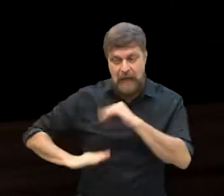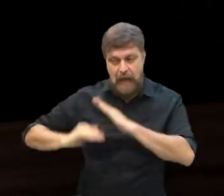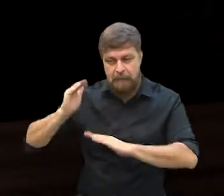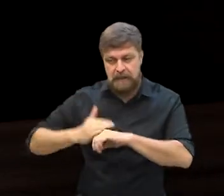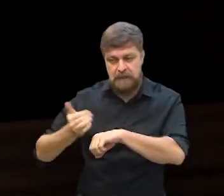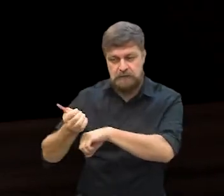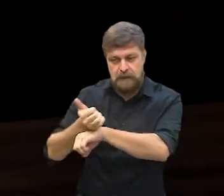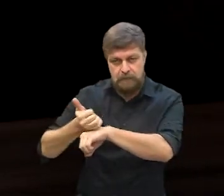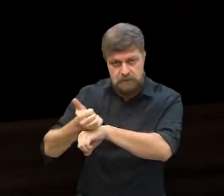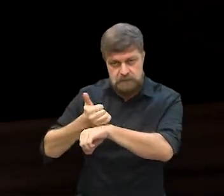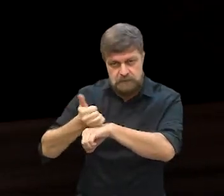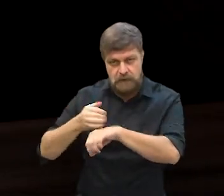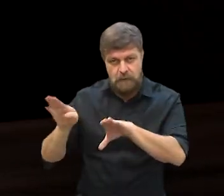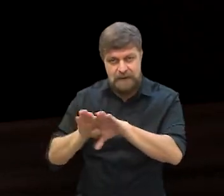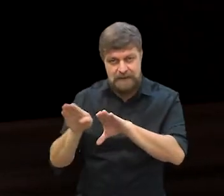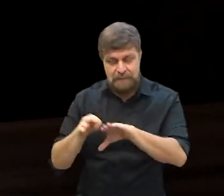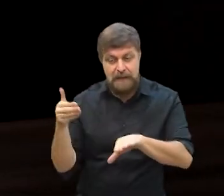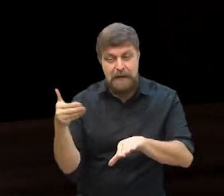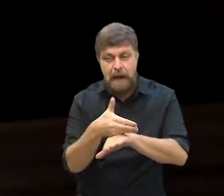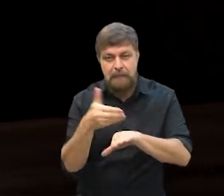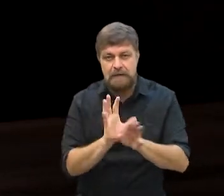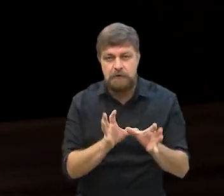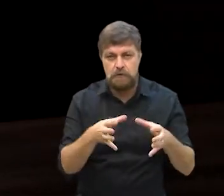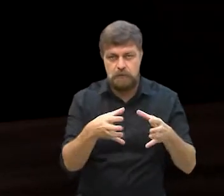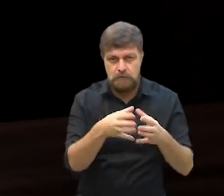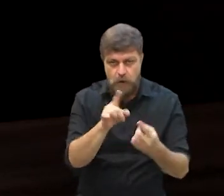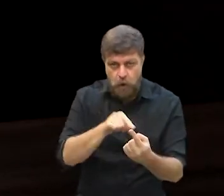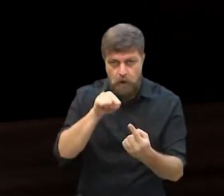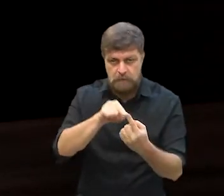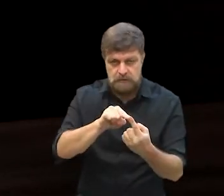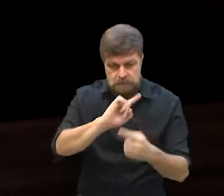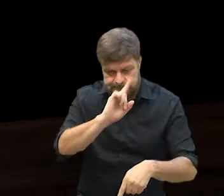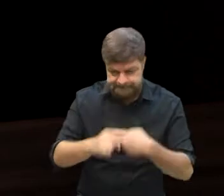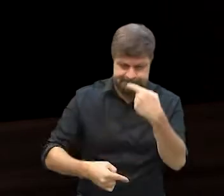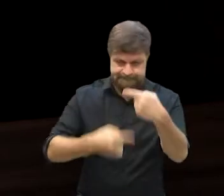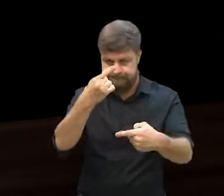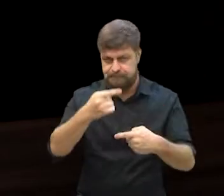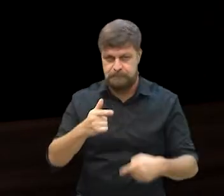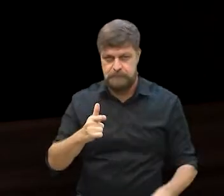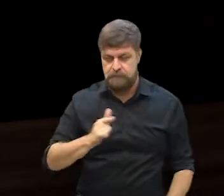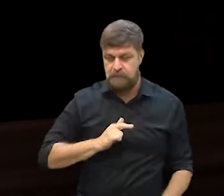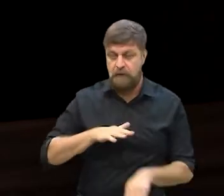dele e qual a importância da participação nesse grupo para o sucesso do